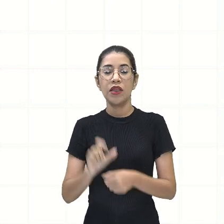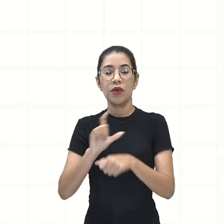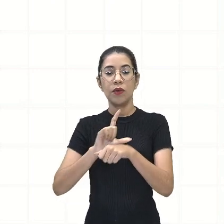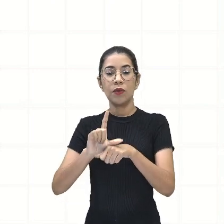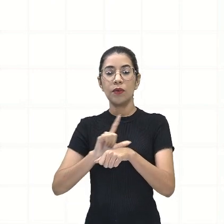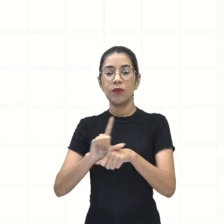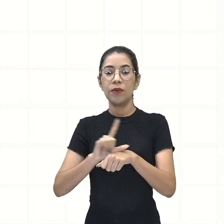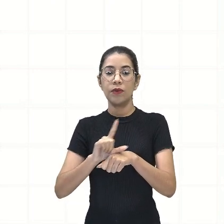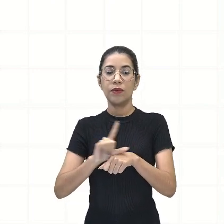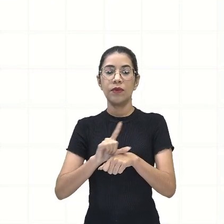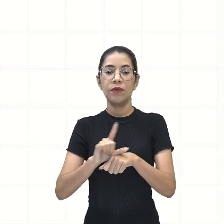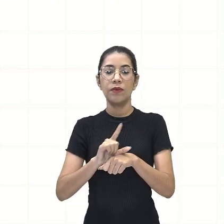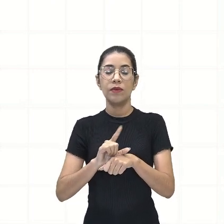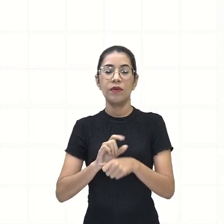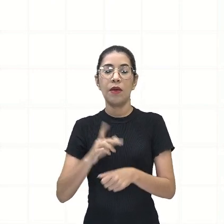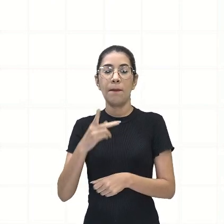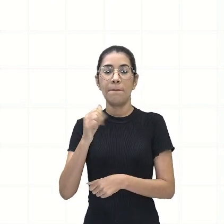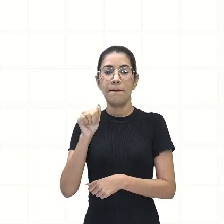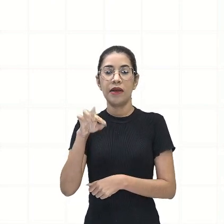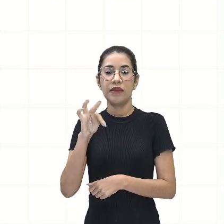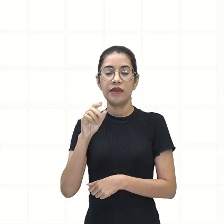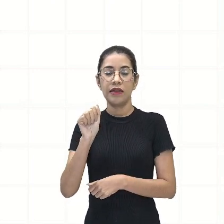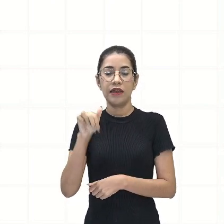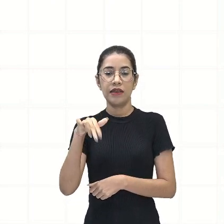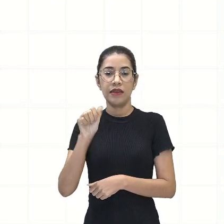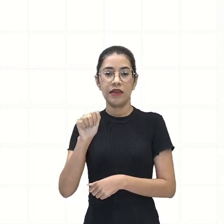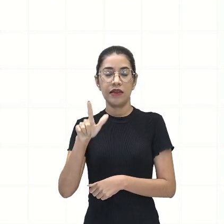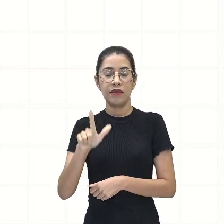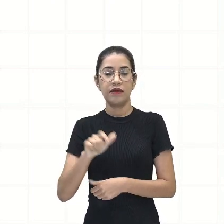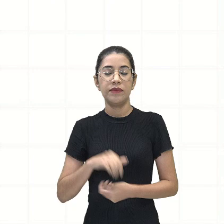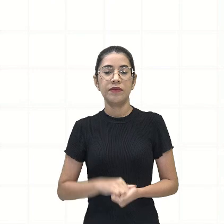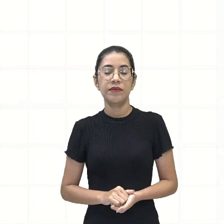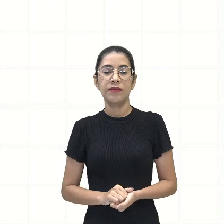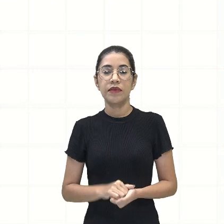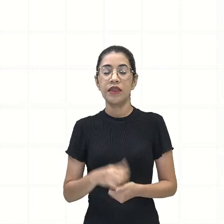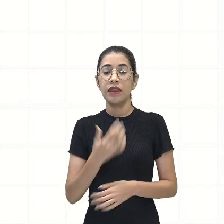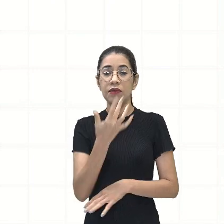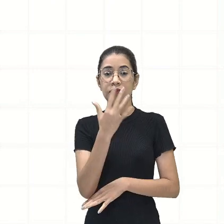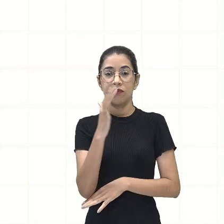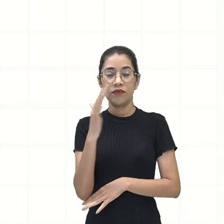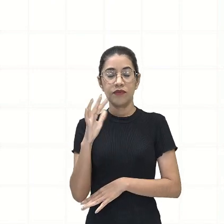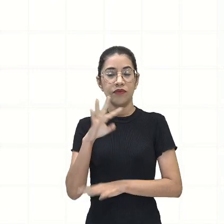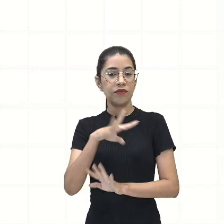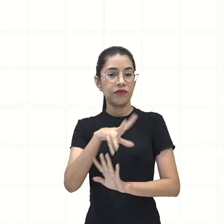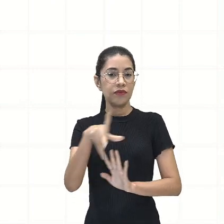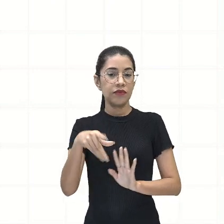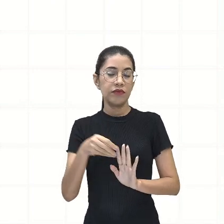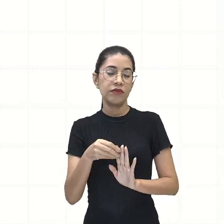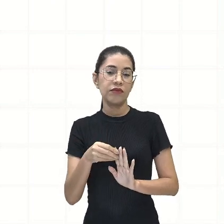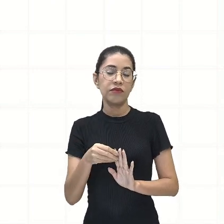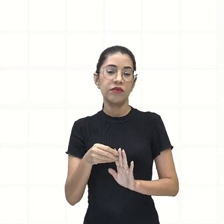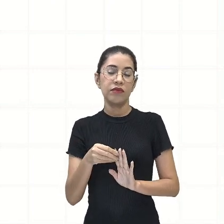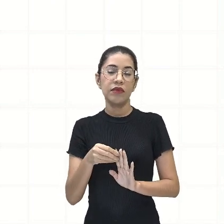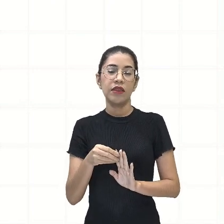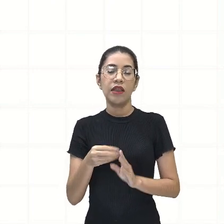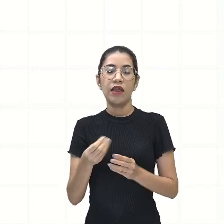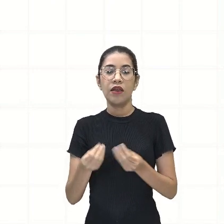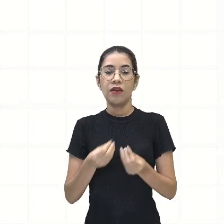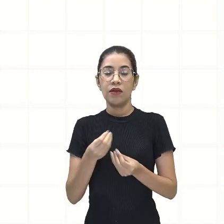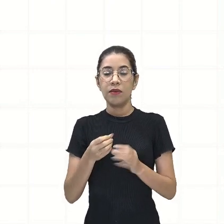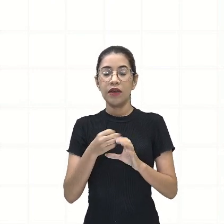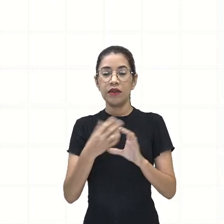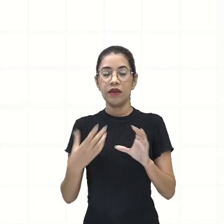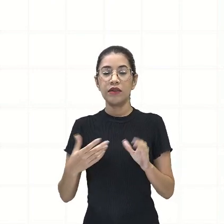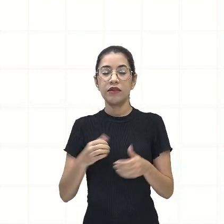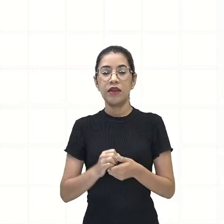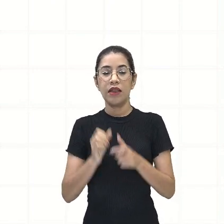nós temos o Pantanal. Então, a vegetação da Amazônia, da floresta amazônica, ela se